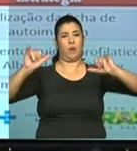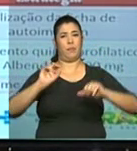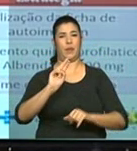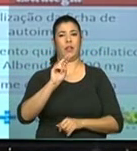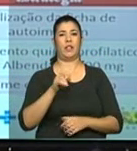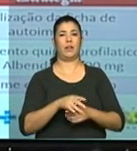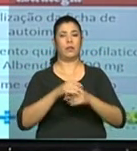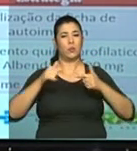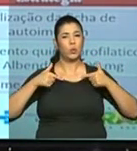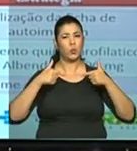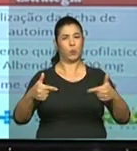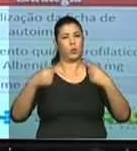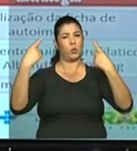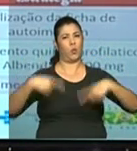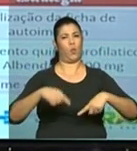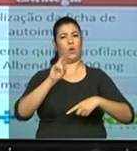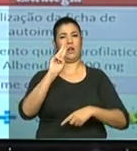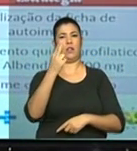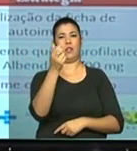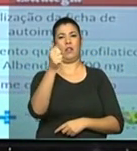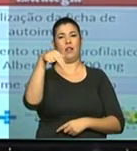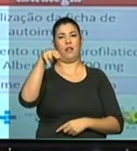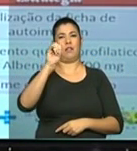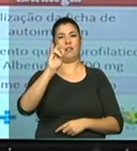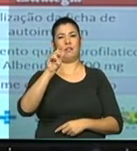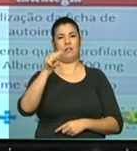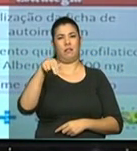em 2013 e 2014.